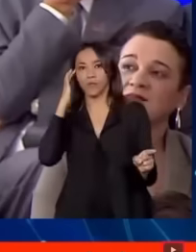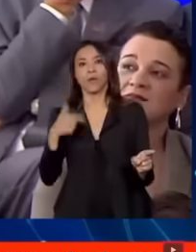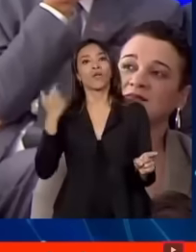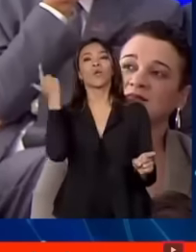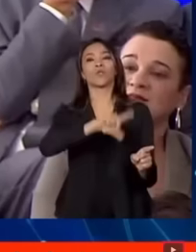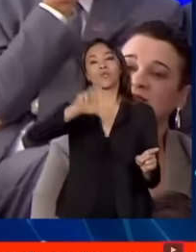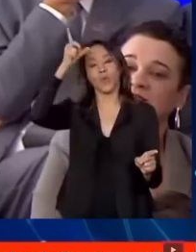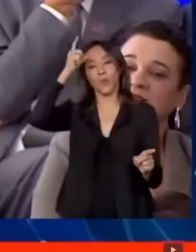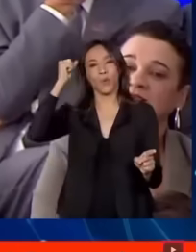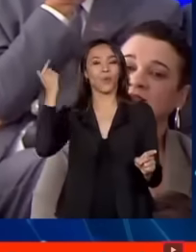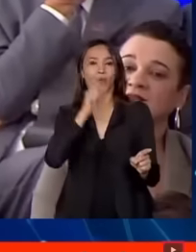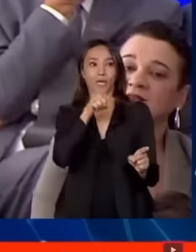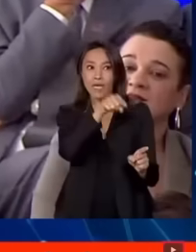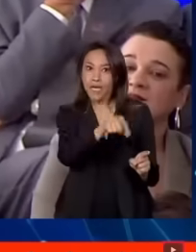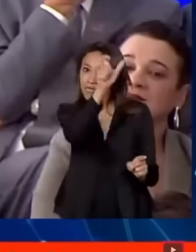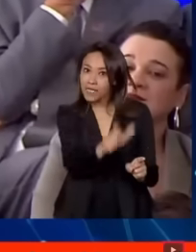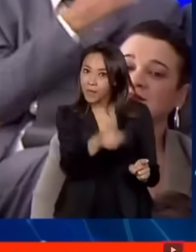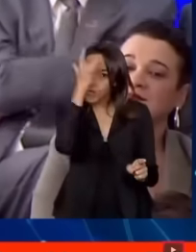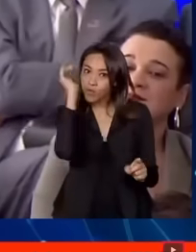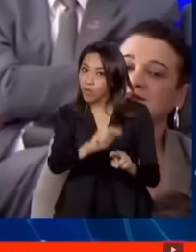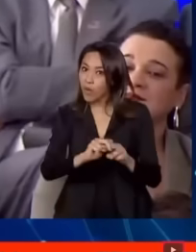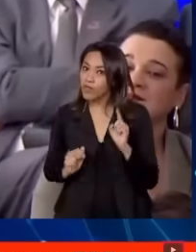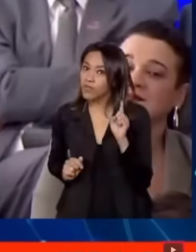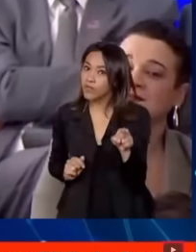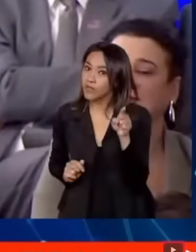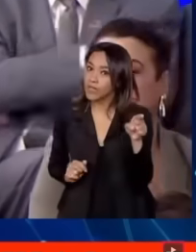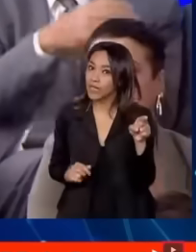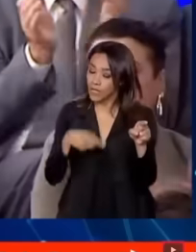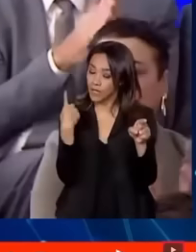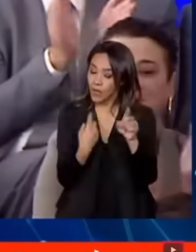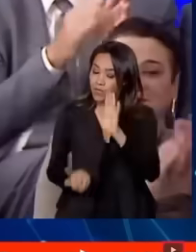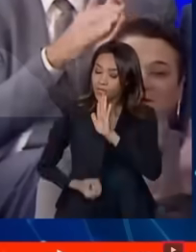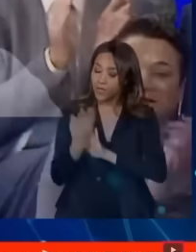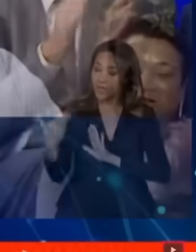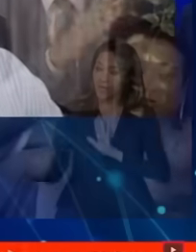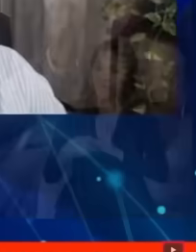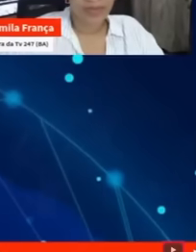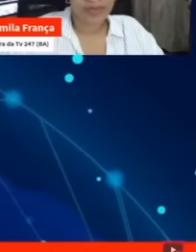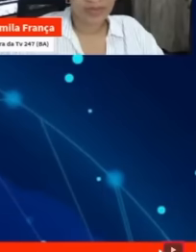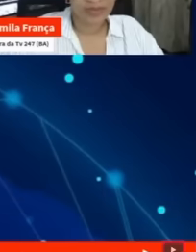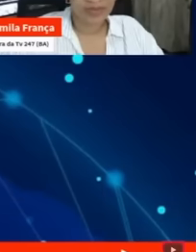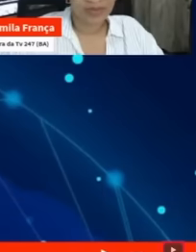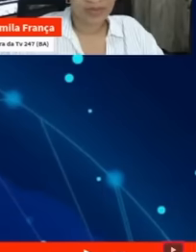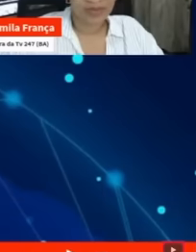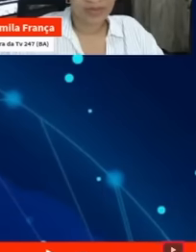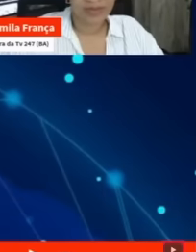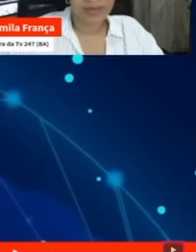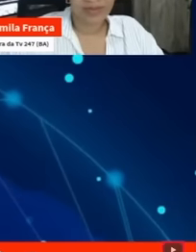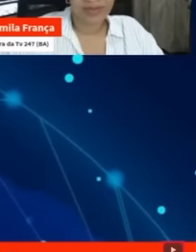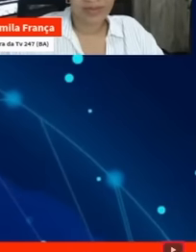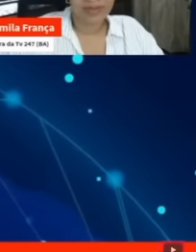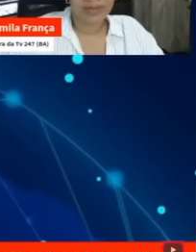Eu espero que essa pessoa que está aqui saiba que foi por causa dela que nós criamos esse problema. E é possível, né, Camila, tentar fazer